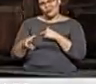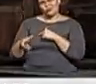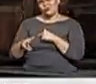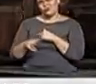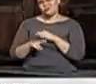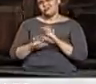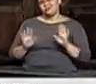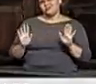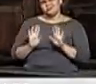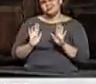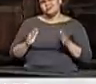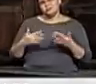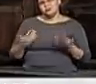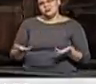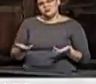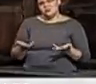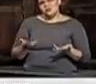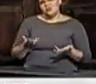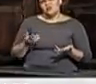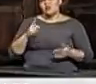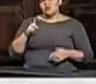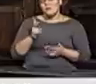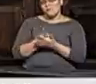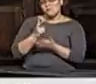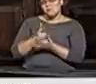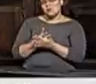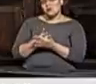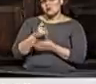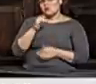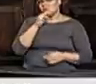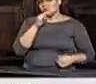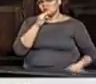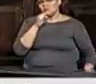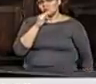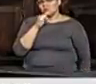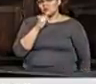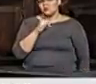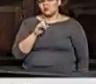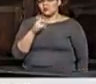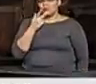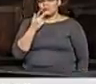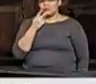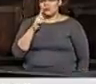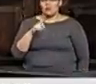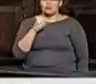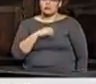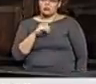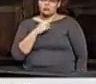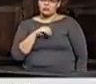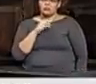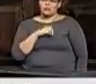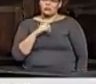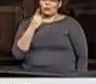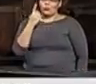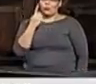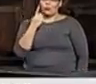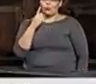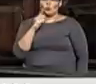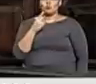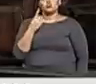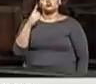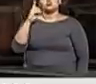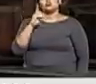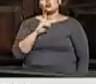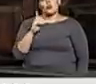demagógico. É o mesmo corte do Trump. Não quero receber salário, tenho